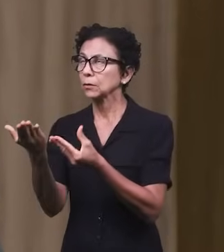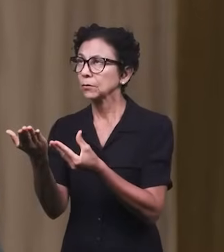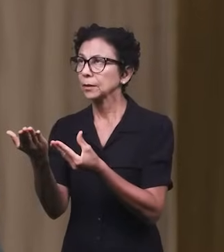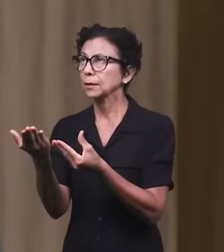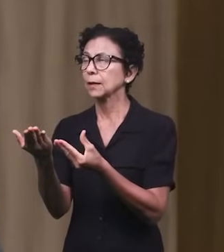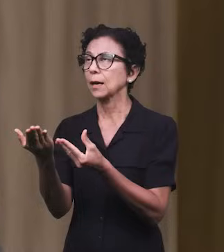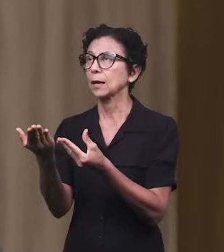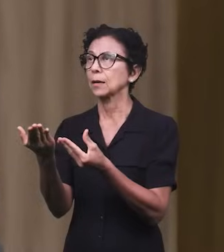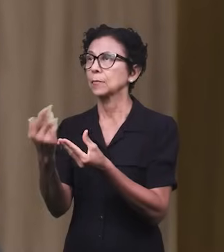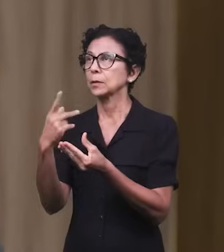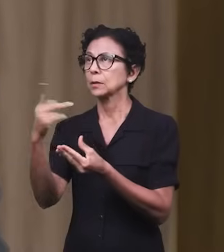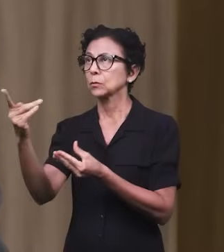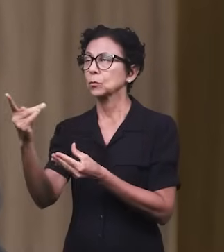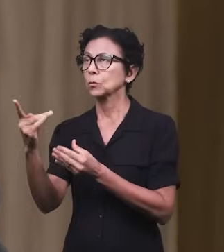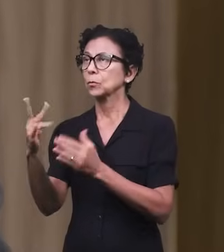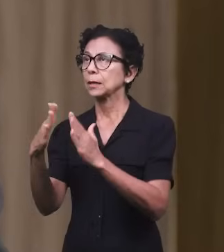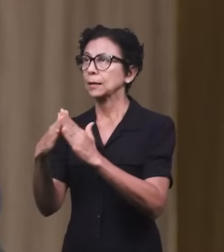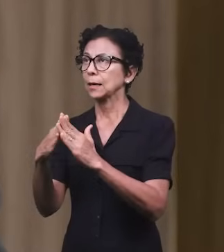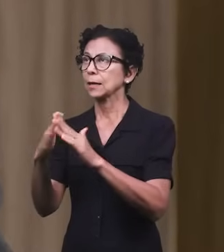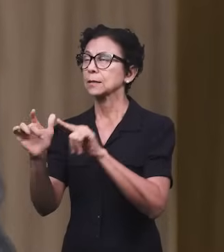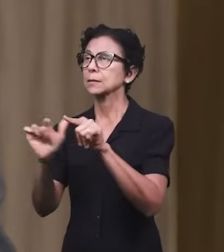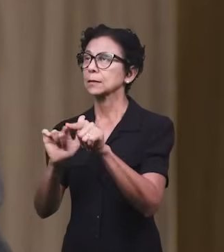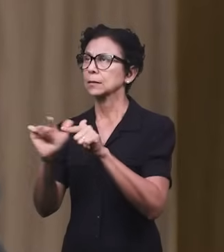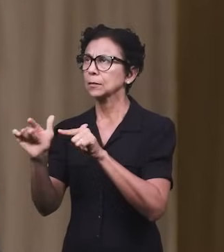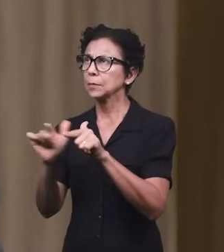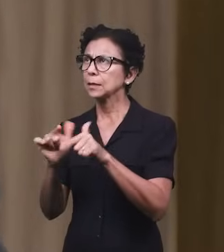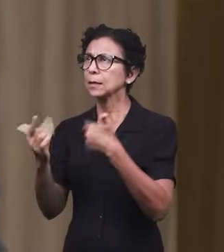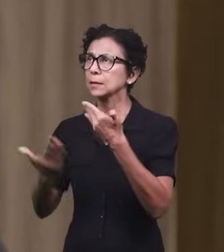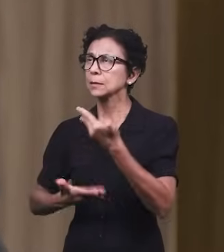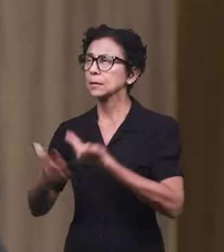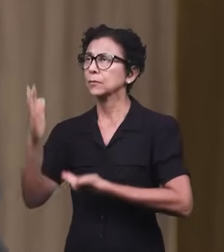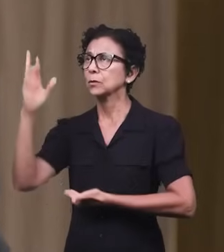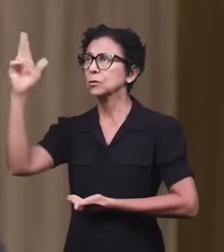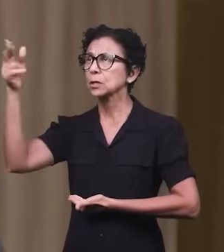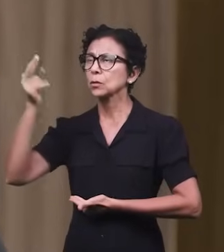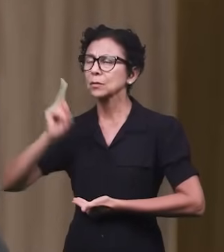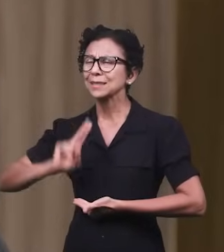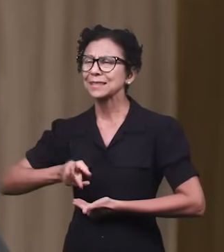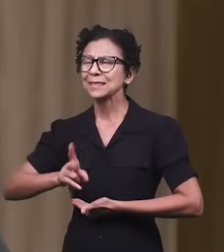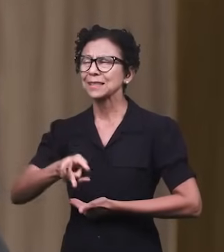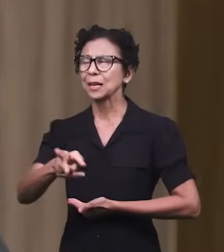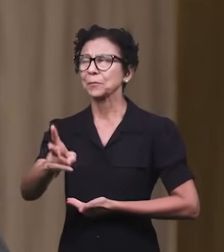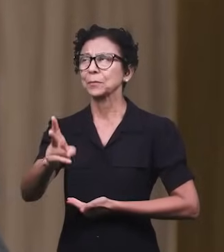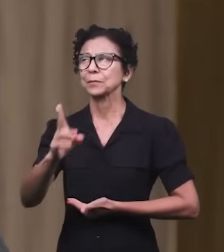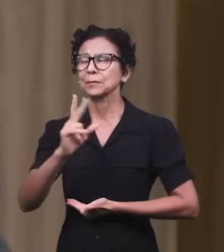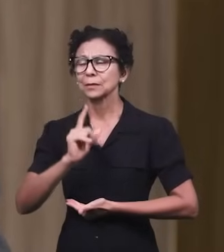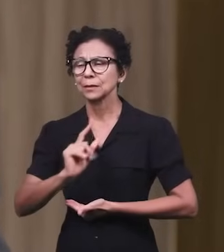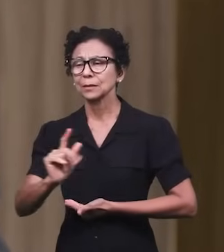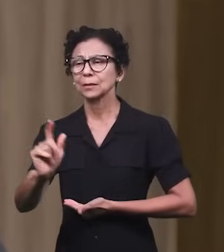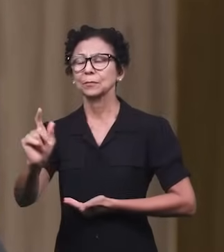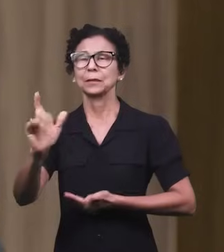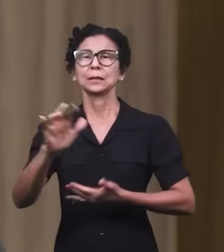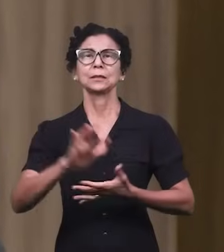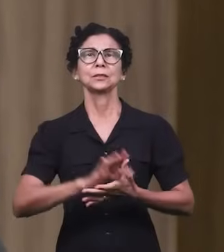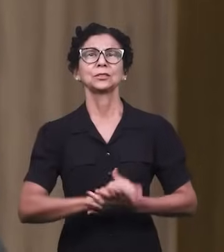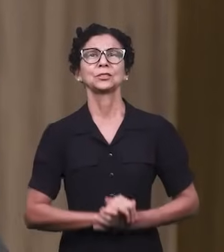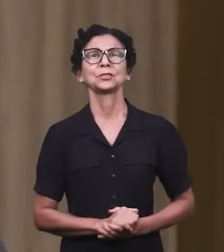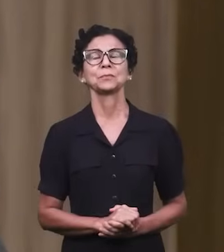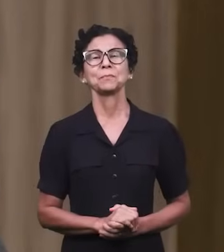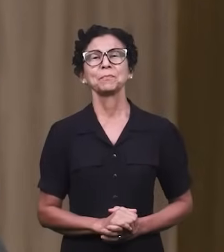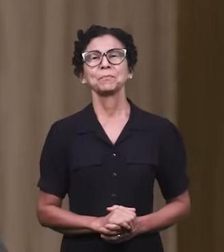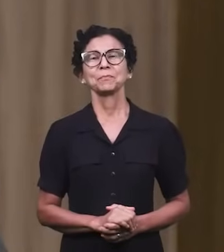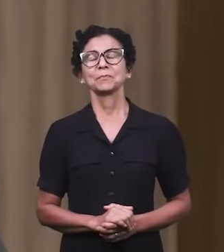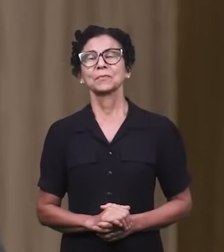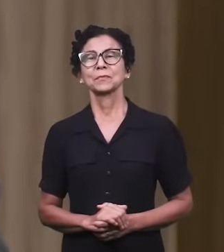foi o desejo dela. E ninguém melhor do que o Senhor para cuidar dos nossos filhos. Às vezes a gente acha que a gente sabe